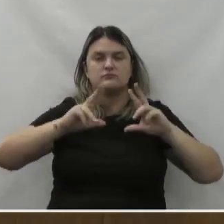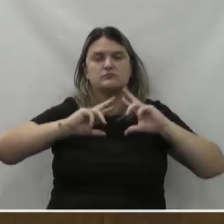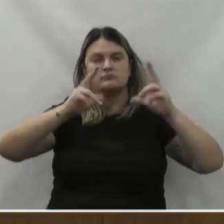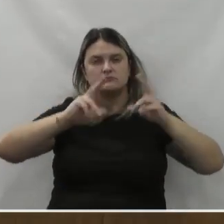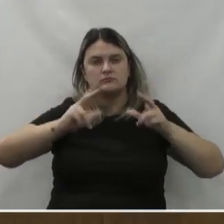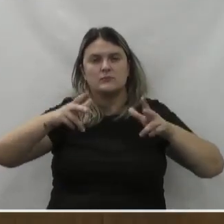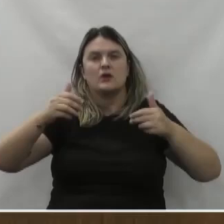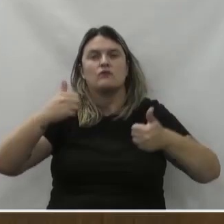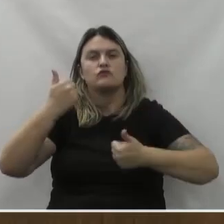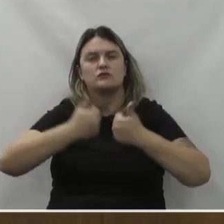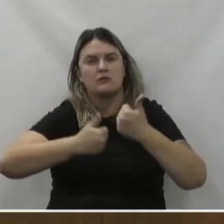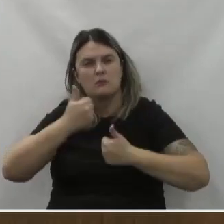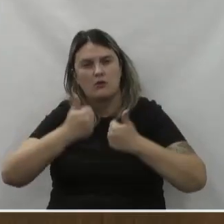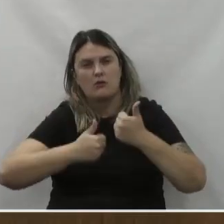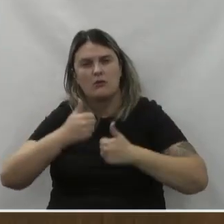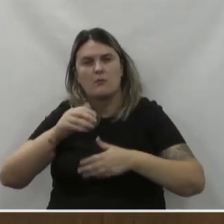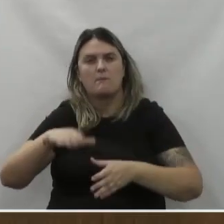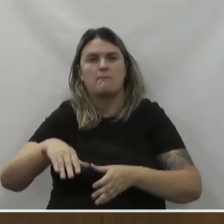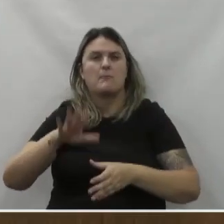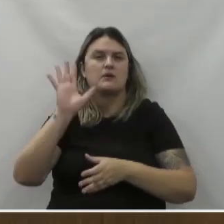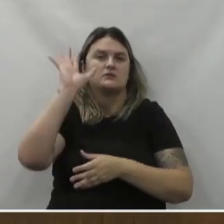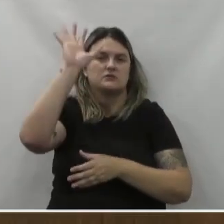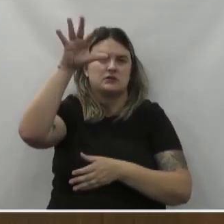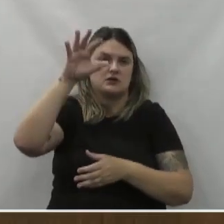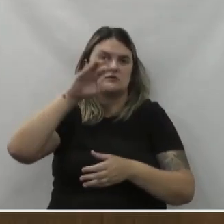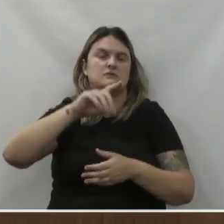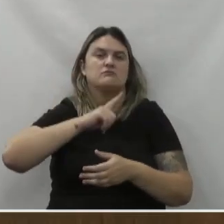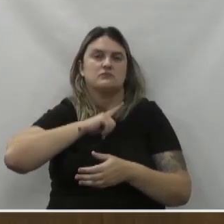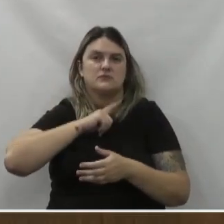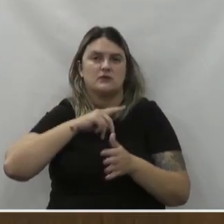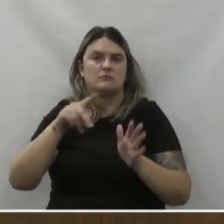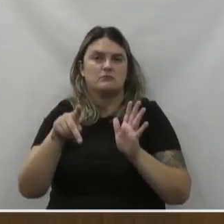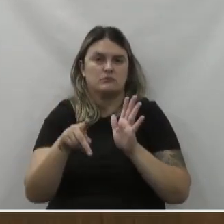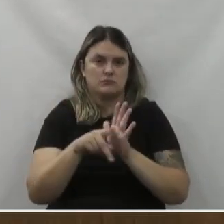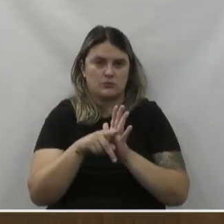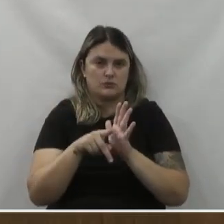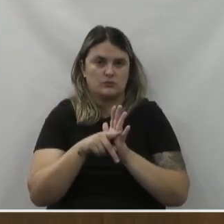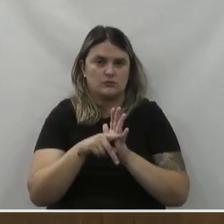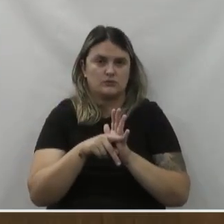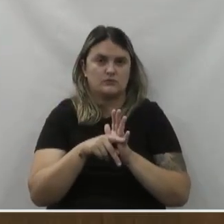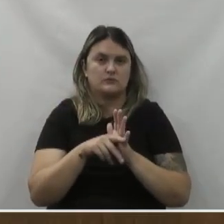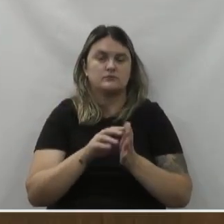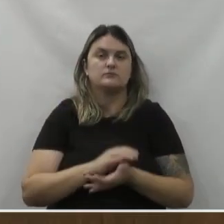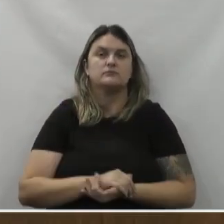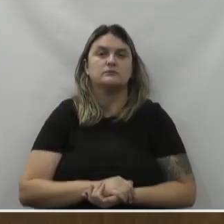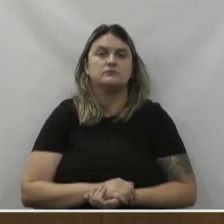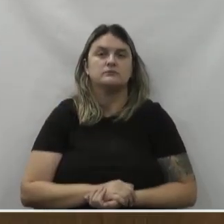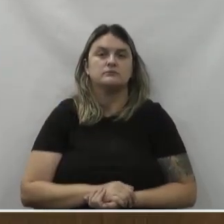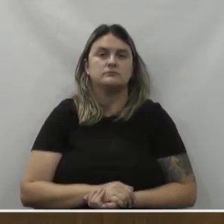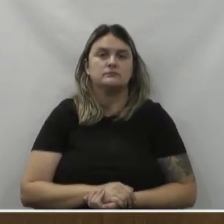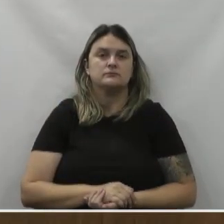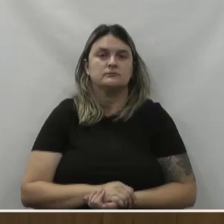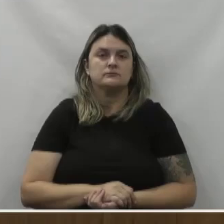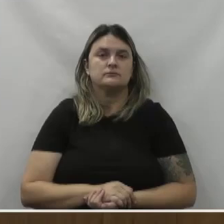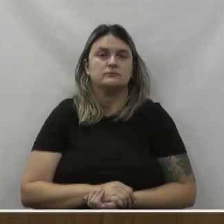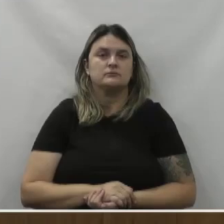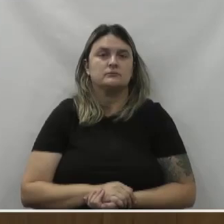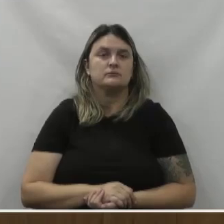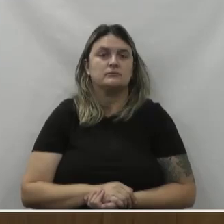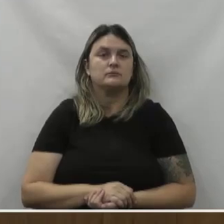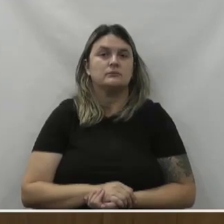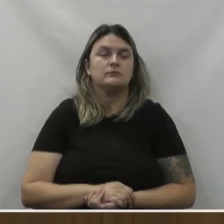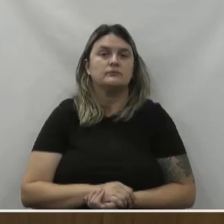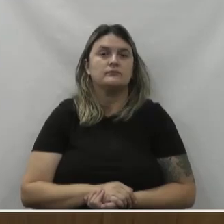poliesportivas para modalidades específicas, parquinho infantil, campo de futebol, espaço de convivência e demais estruturas